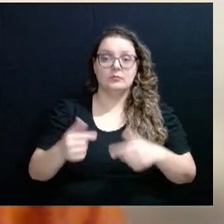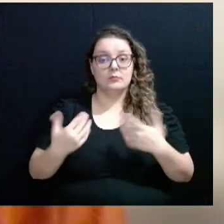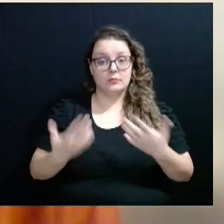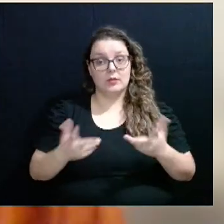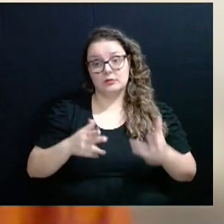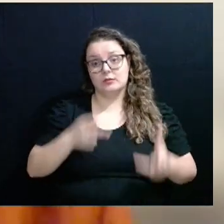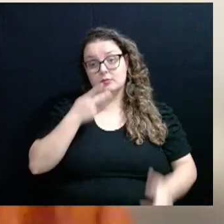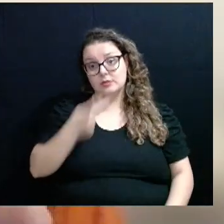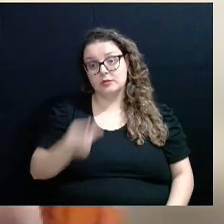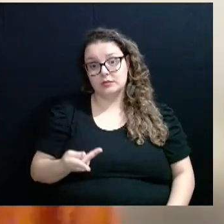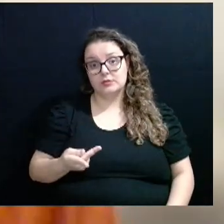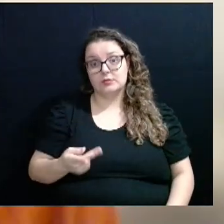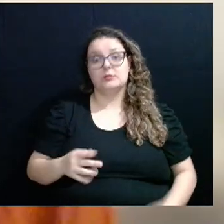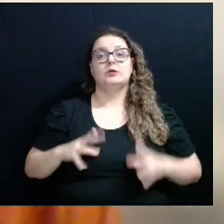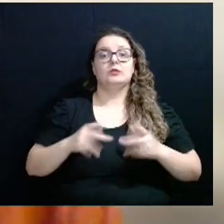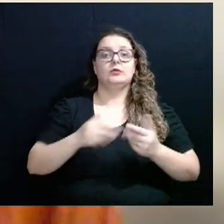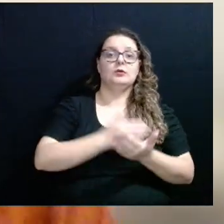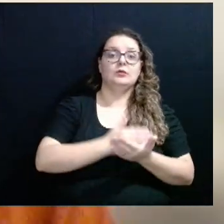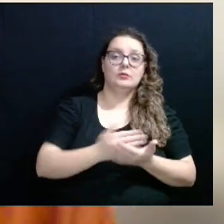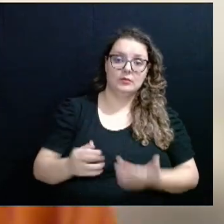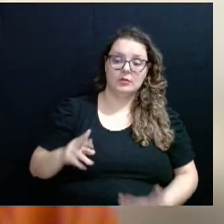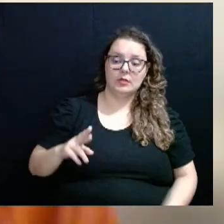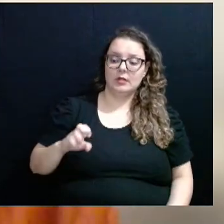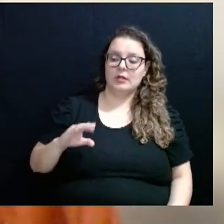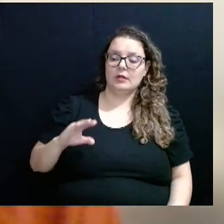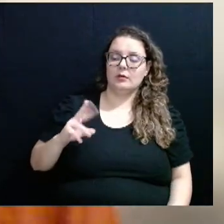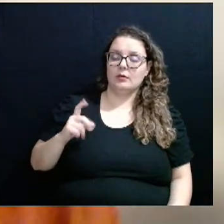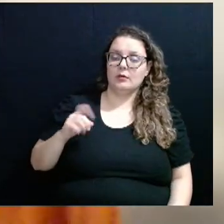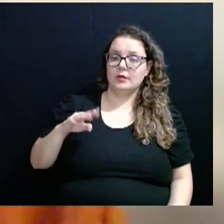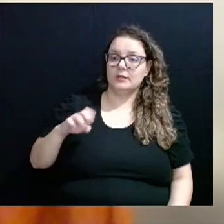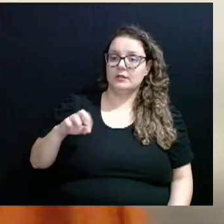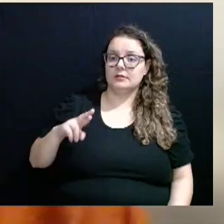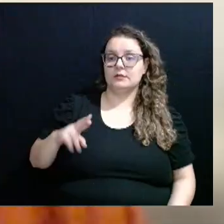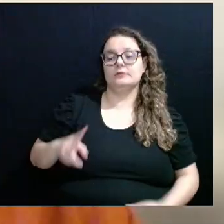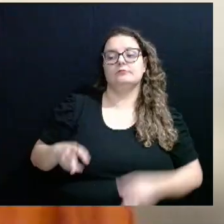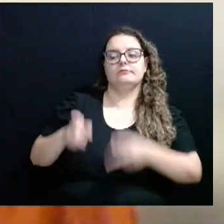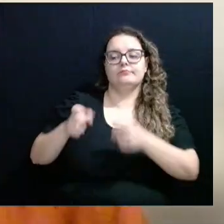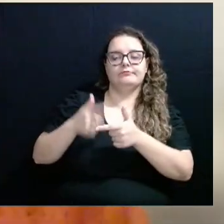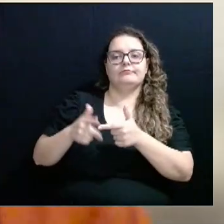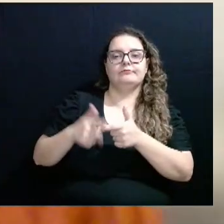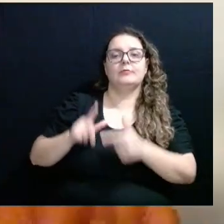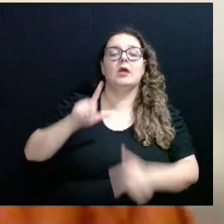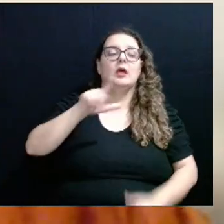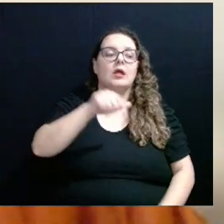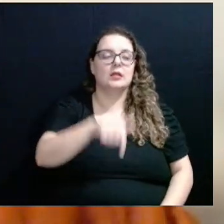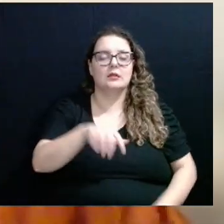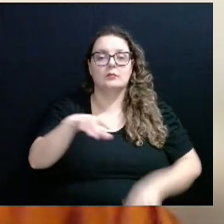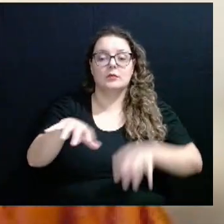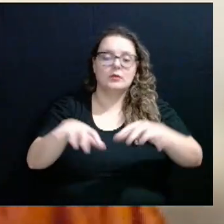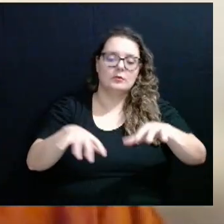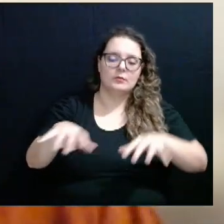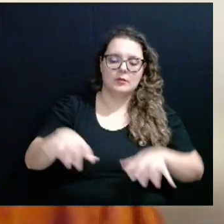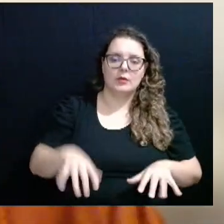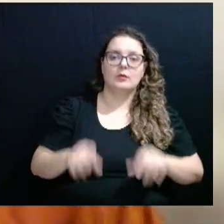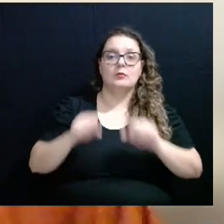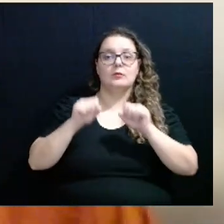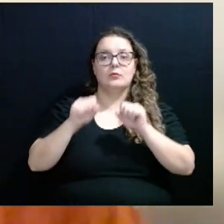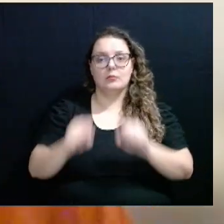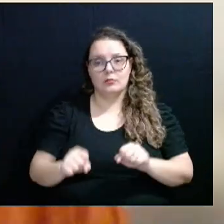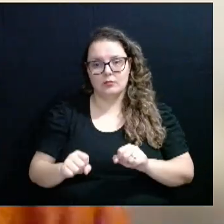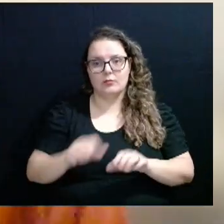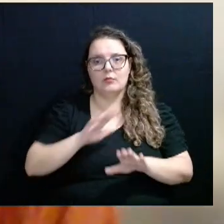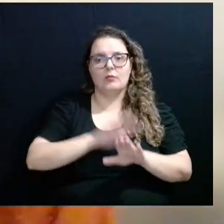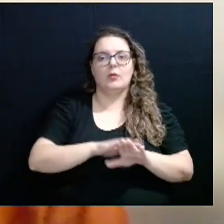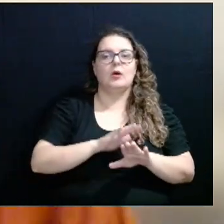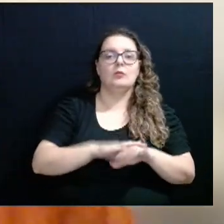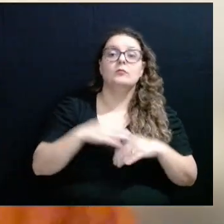tudo começa com reconhecer que o problema existe. Depois, vamos mapear para a gente poder tomar ação. E eu